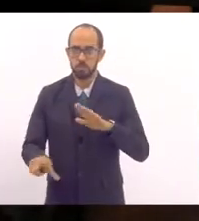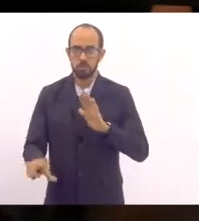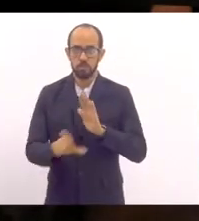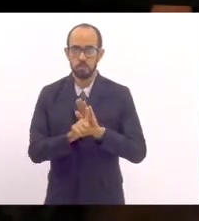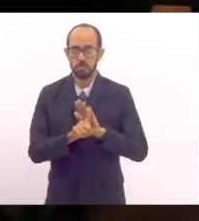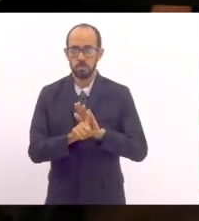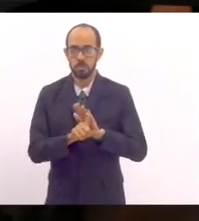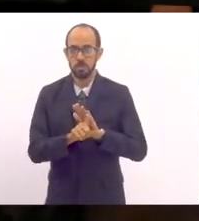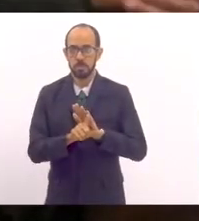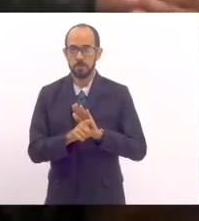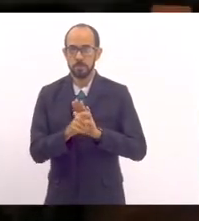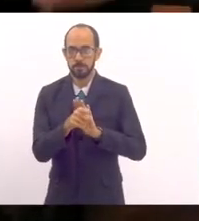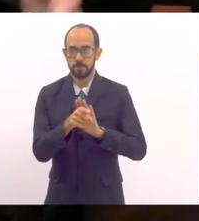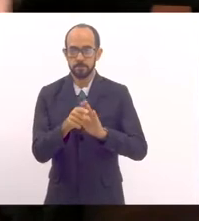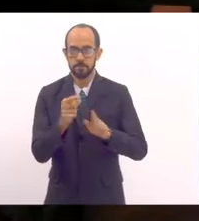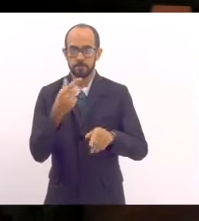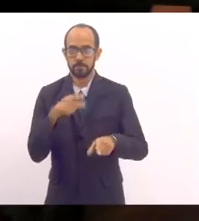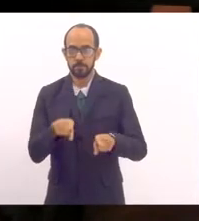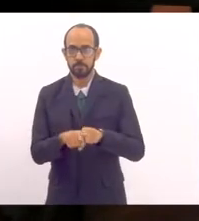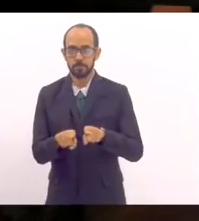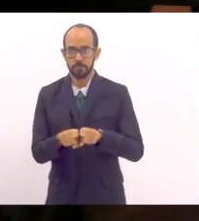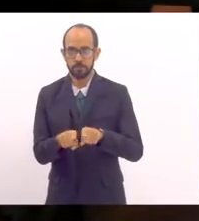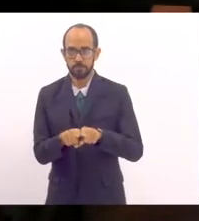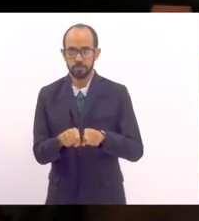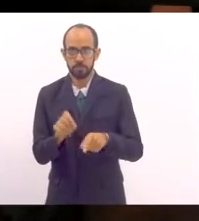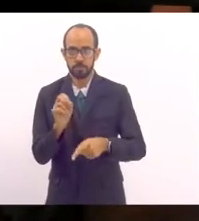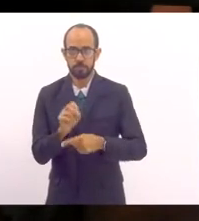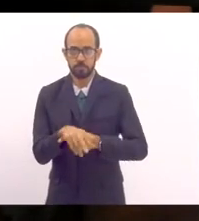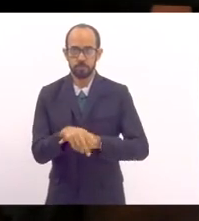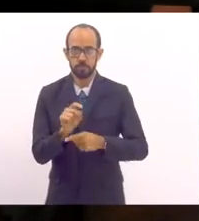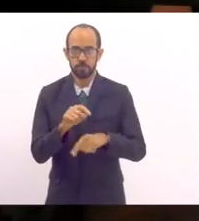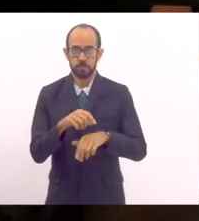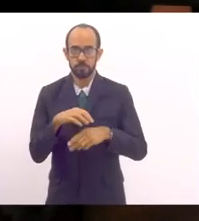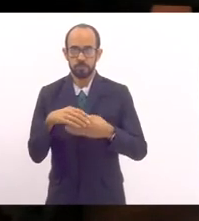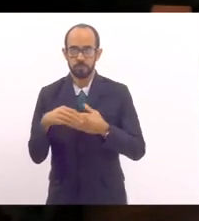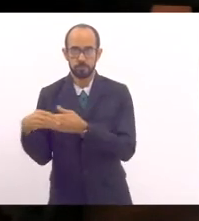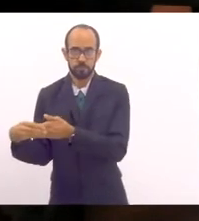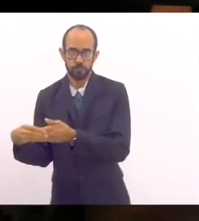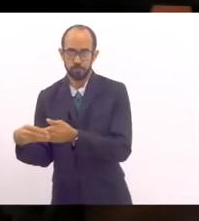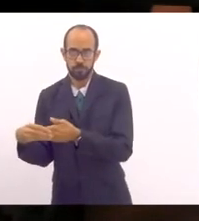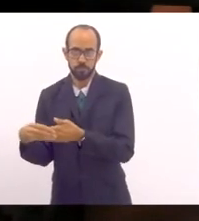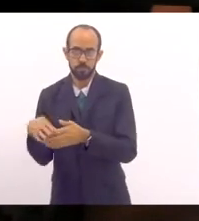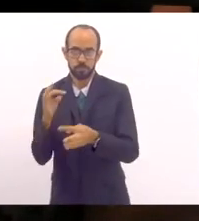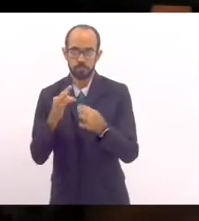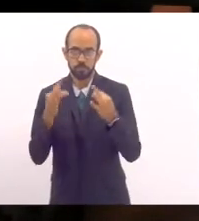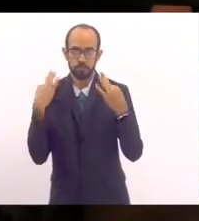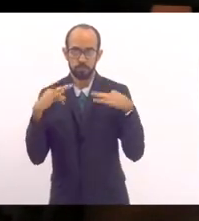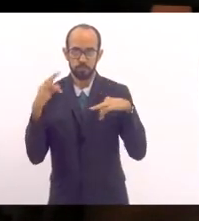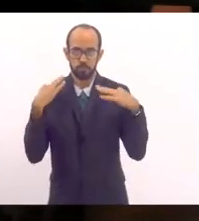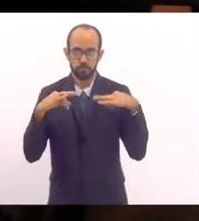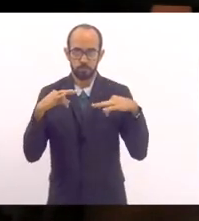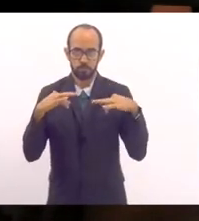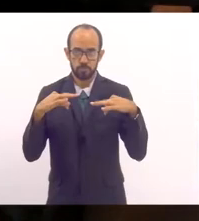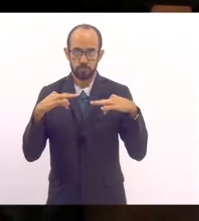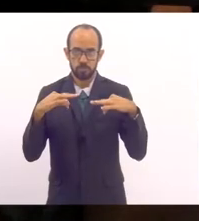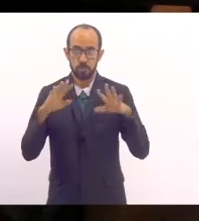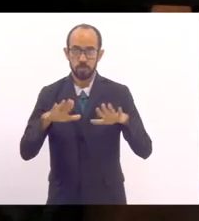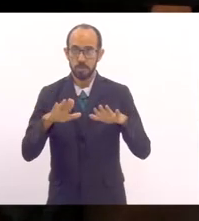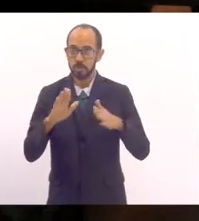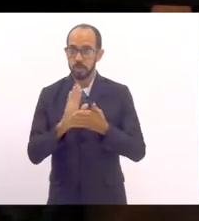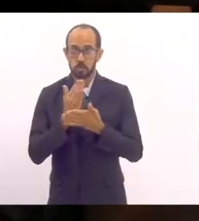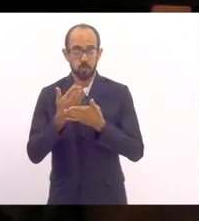ele ilegalmente também contrata guias de turismo, que alguns nem mesmo guias de turismo são,